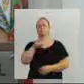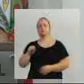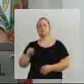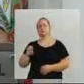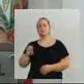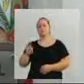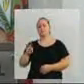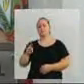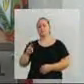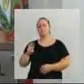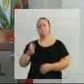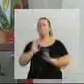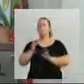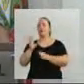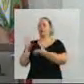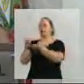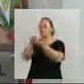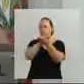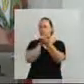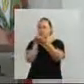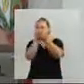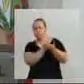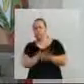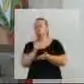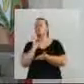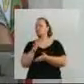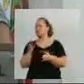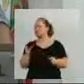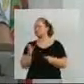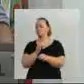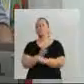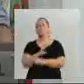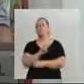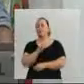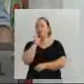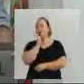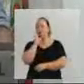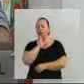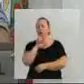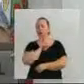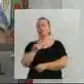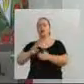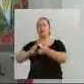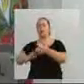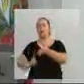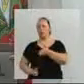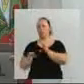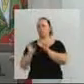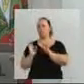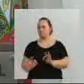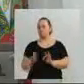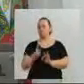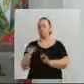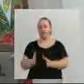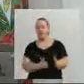tem dados suficientes para poder, o mais breve possível, fazer as abordagens necessárias, para poder fazer os